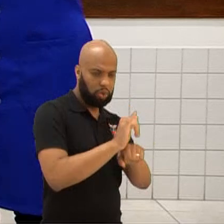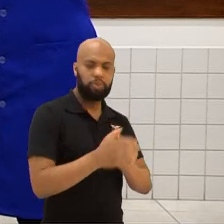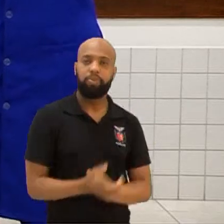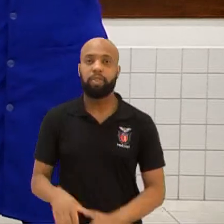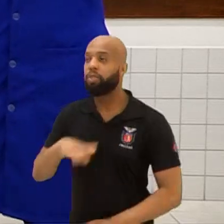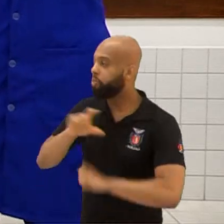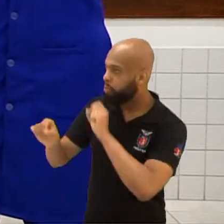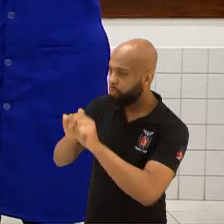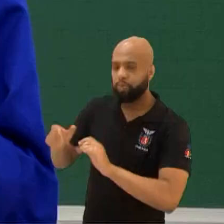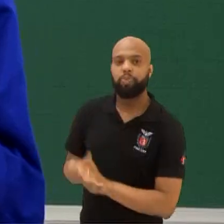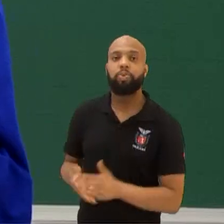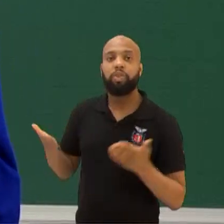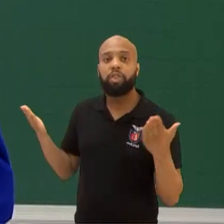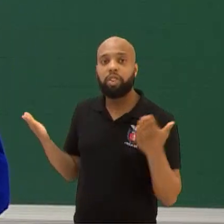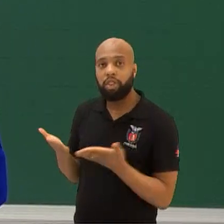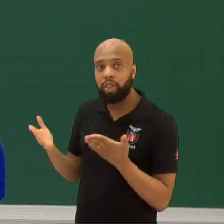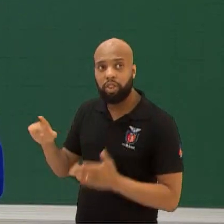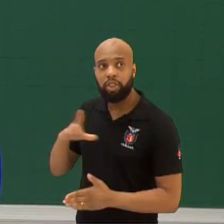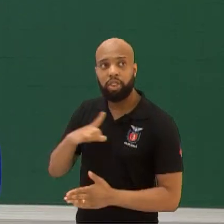temos então o quê?